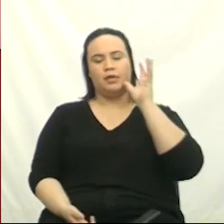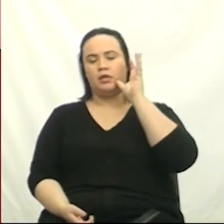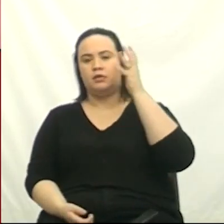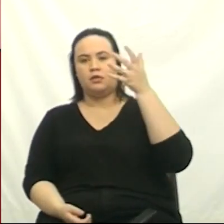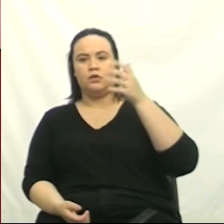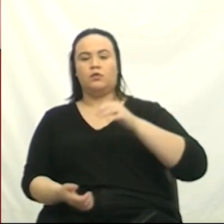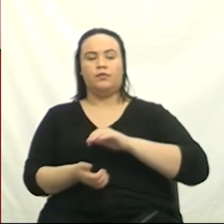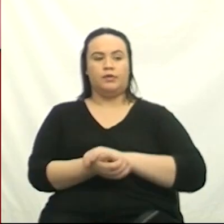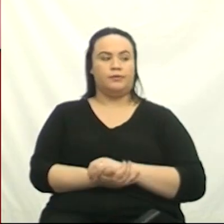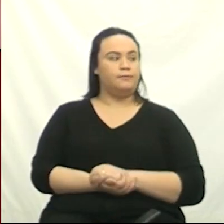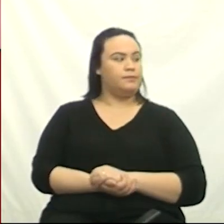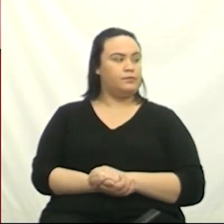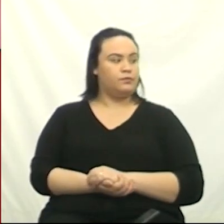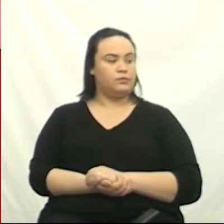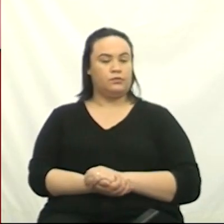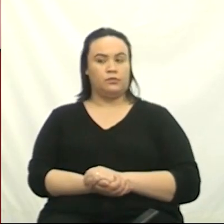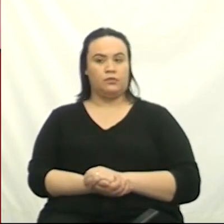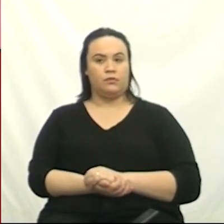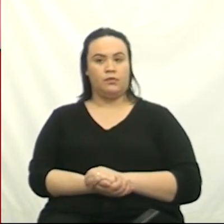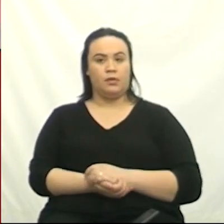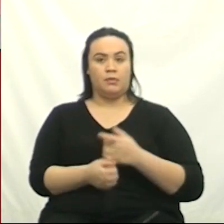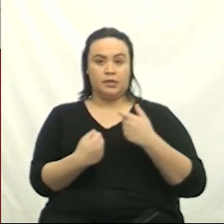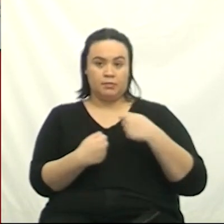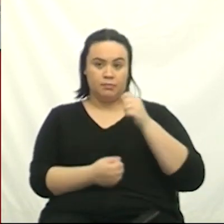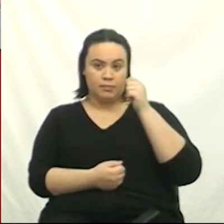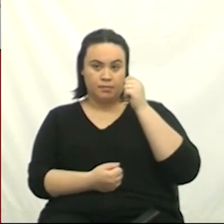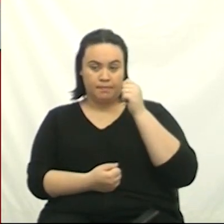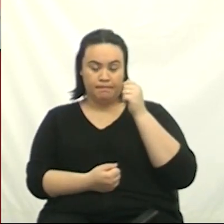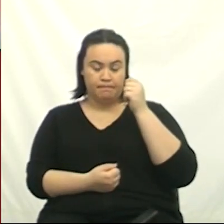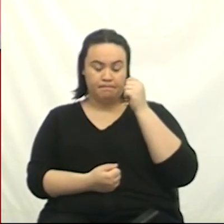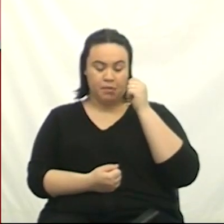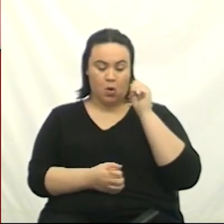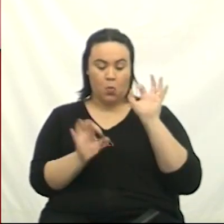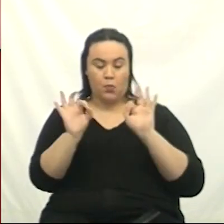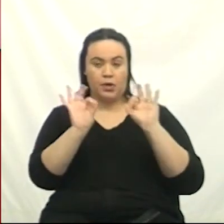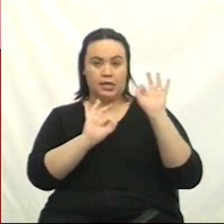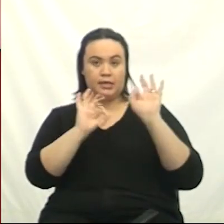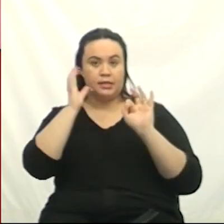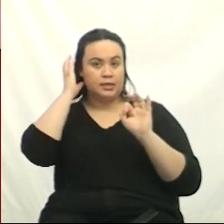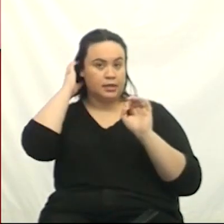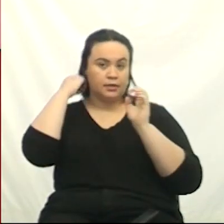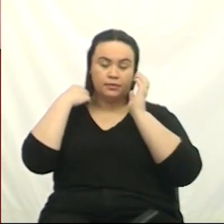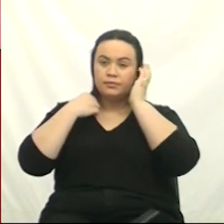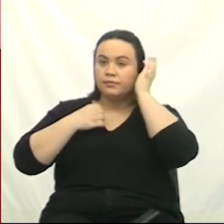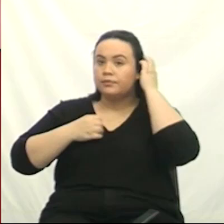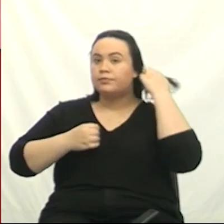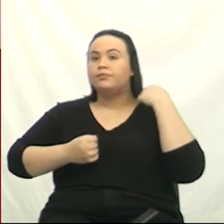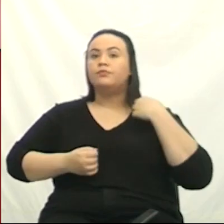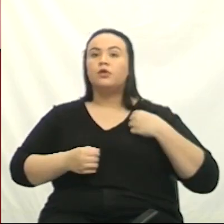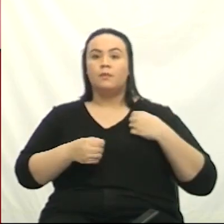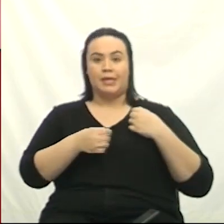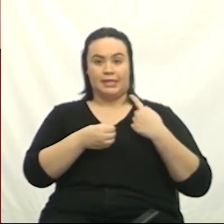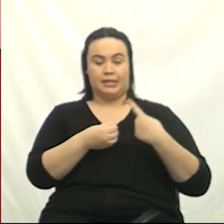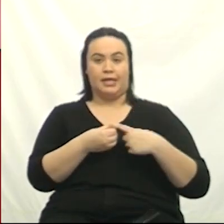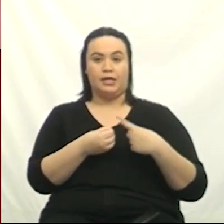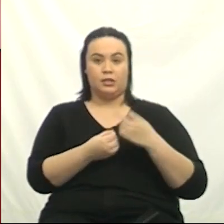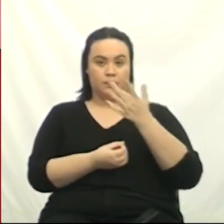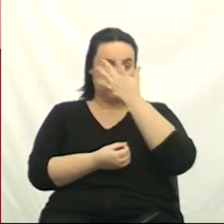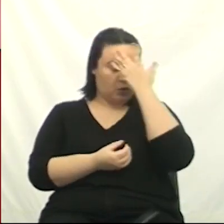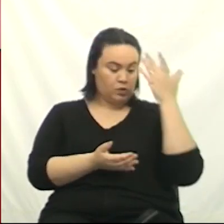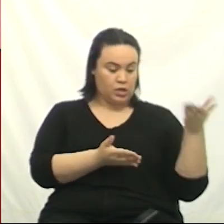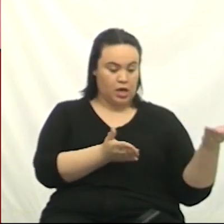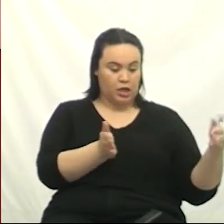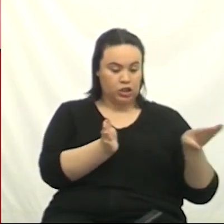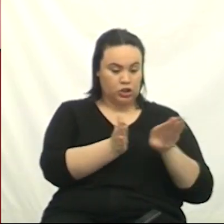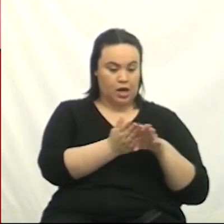e temos que pensar vereadores pensar numa cidade grande que os nossos visitantes quando vê